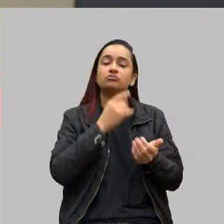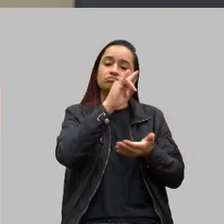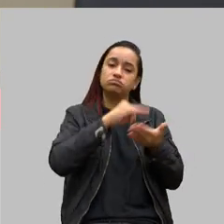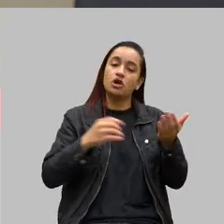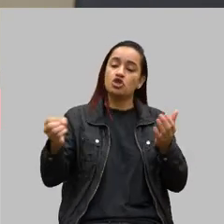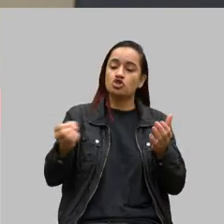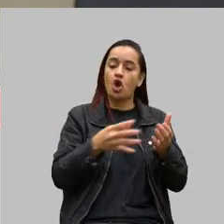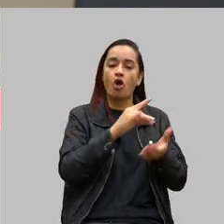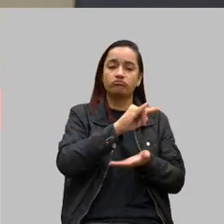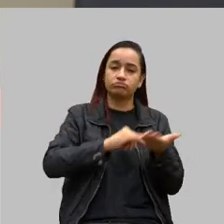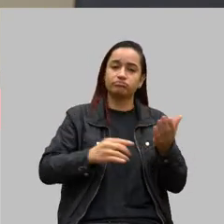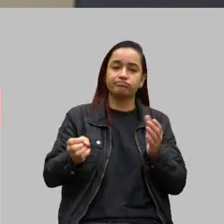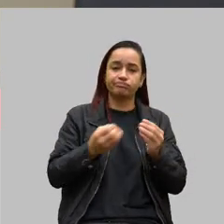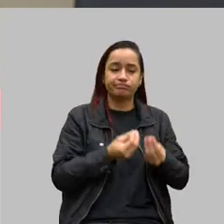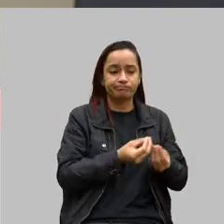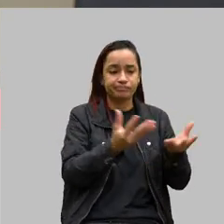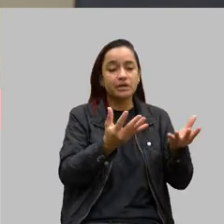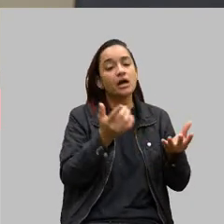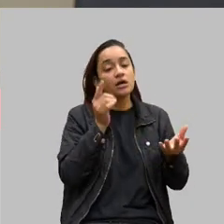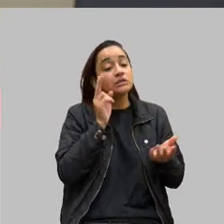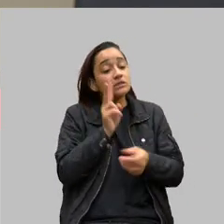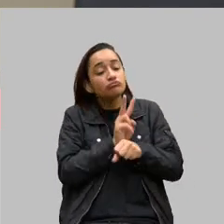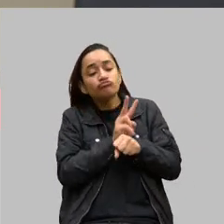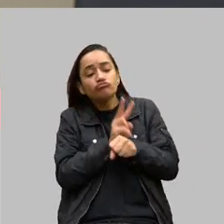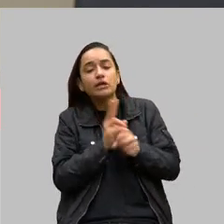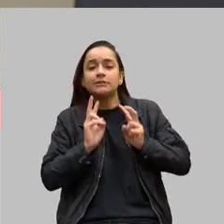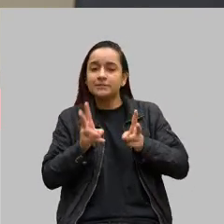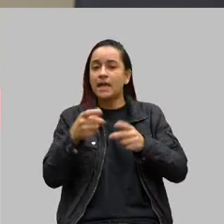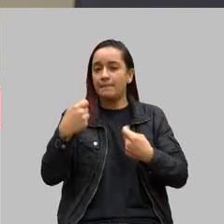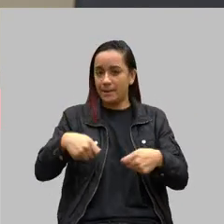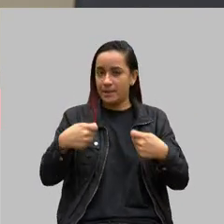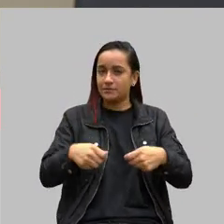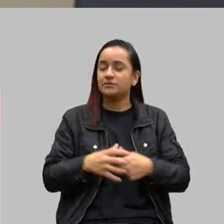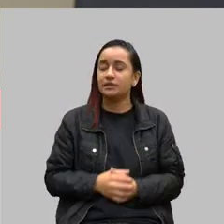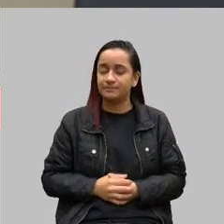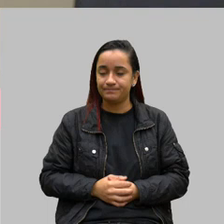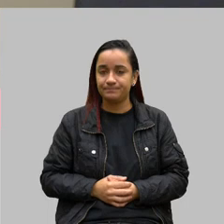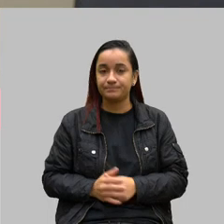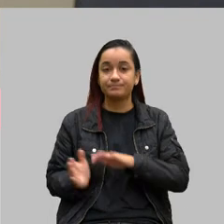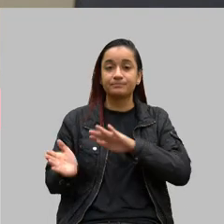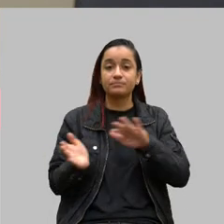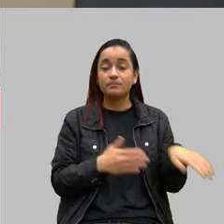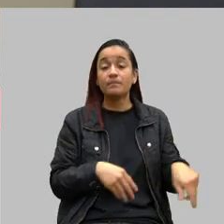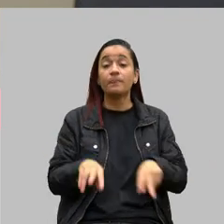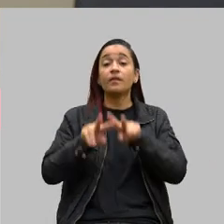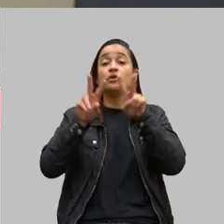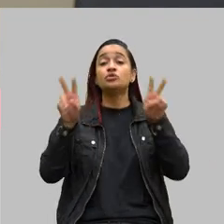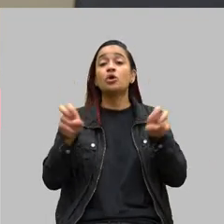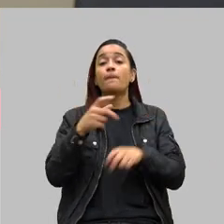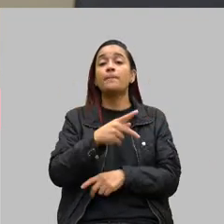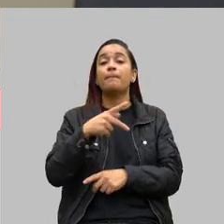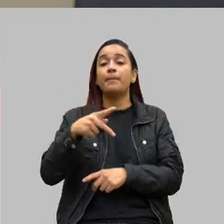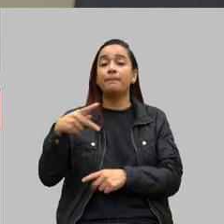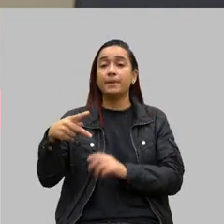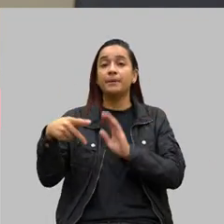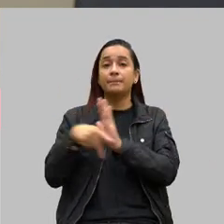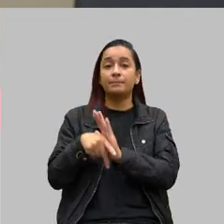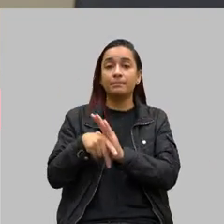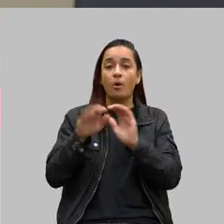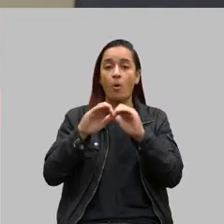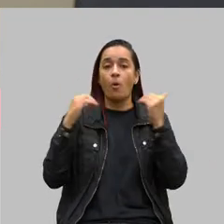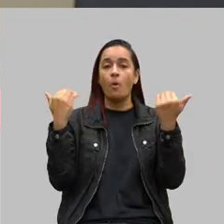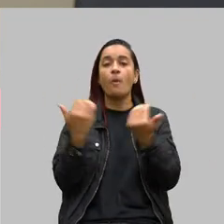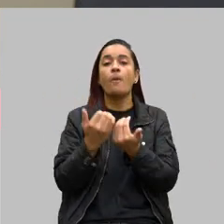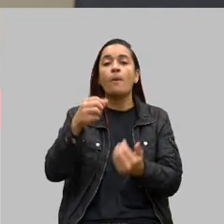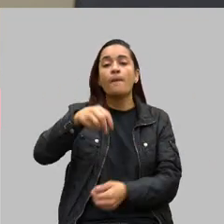diligente sempre que necessário e sobre a ppp do Mineirão eh e a